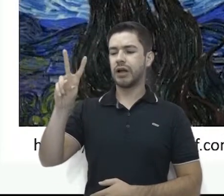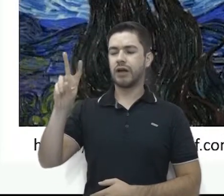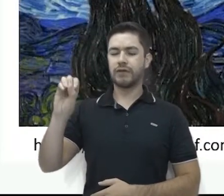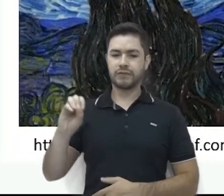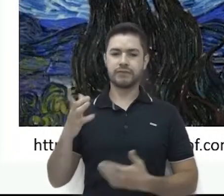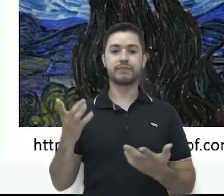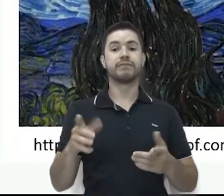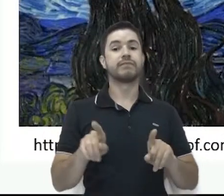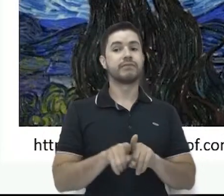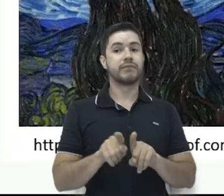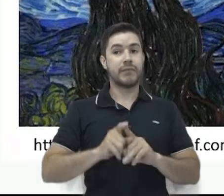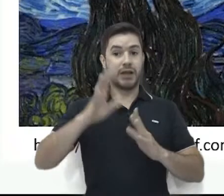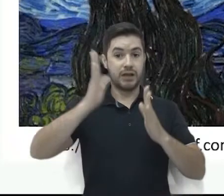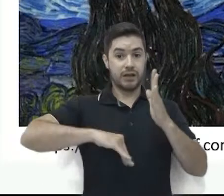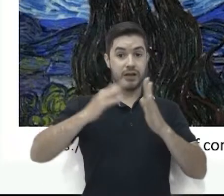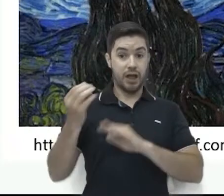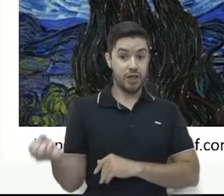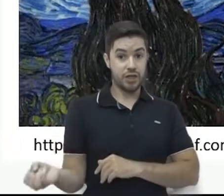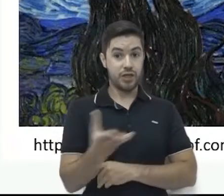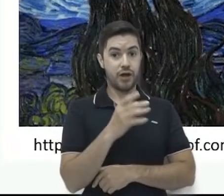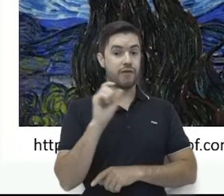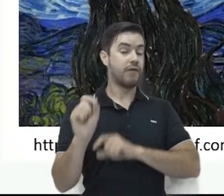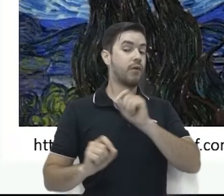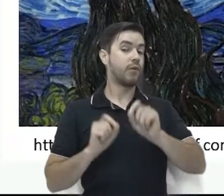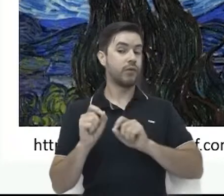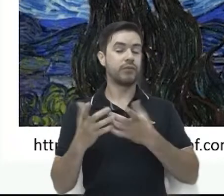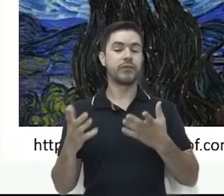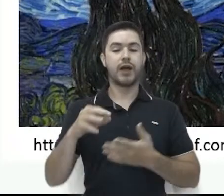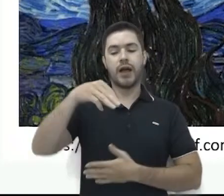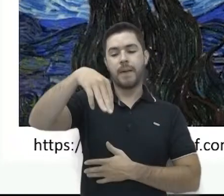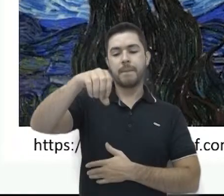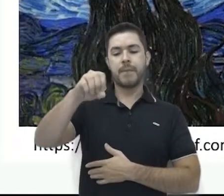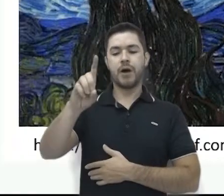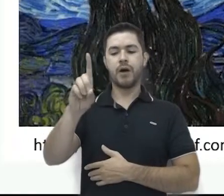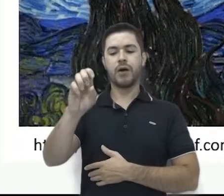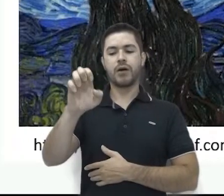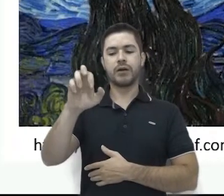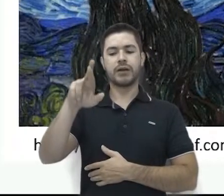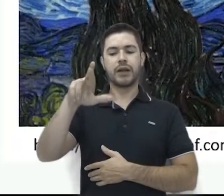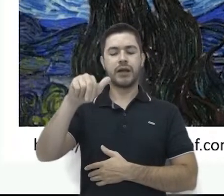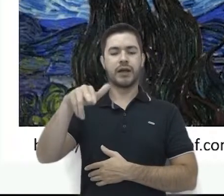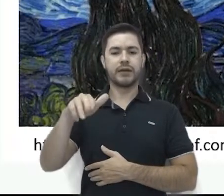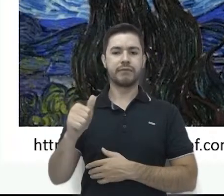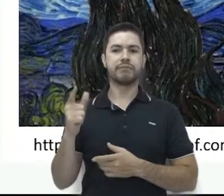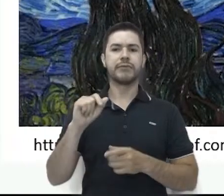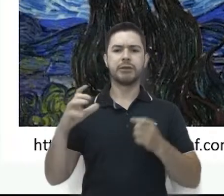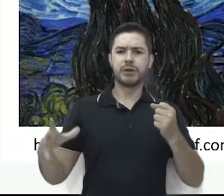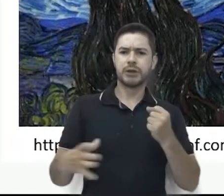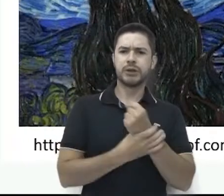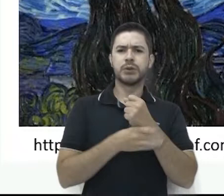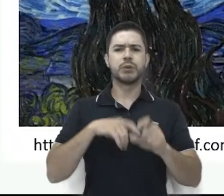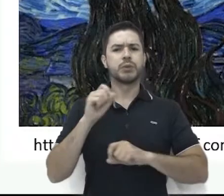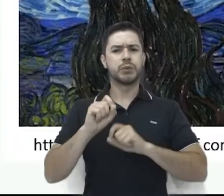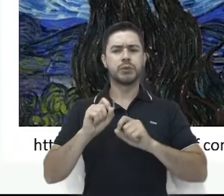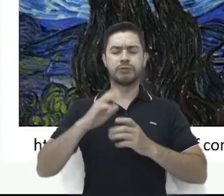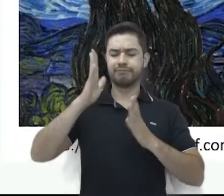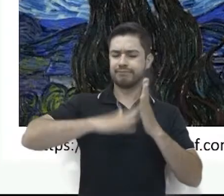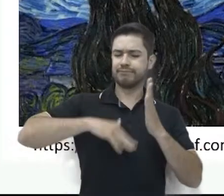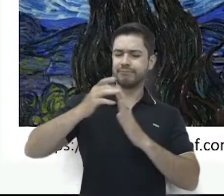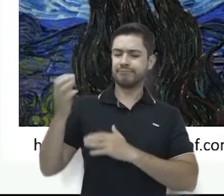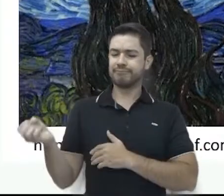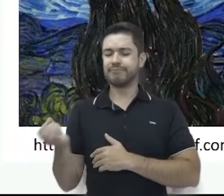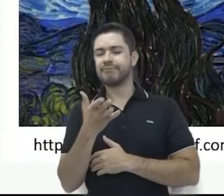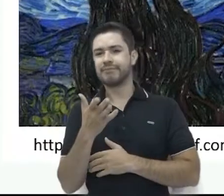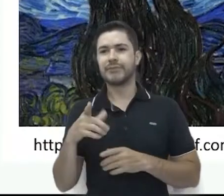moderna. Pintores como Van Gogh quebraram as regras dos períodos anteriores e consolidaram a pintura moderna. Aí